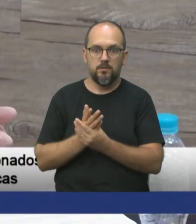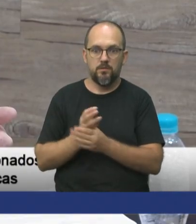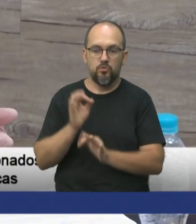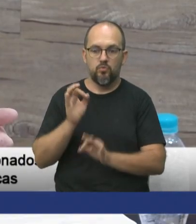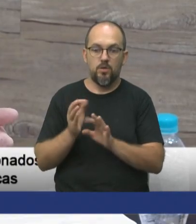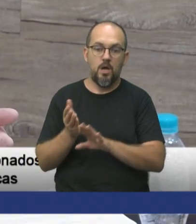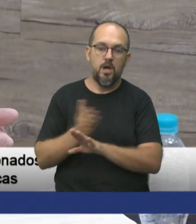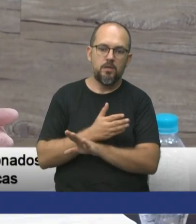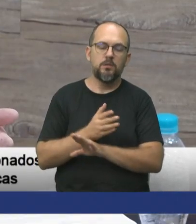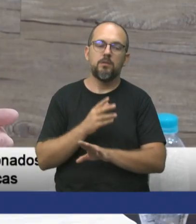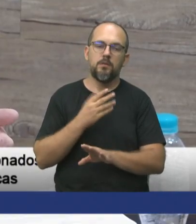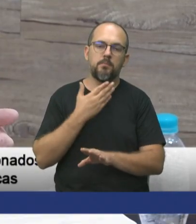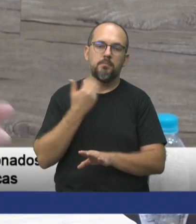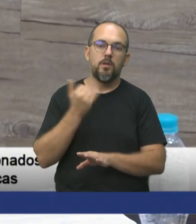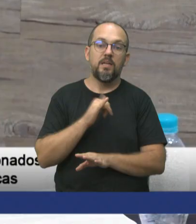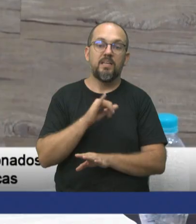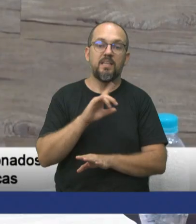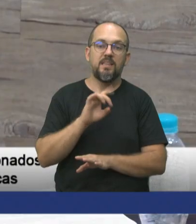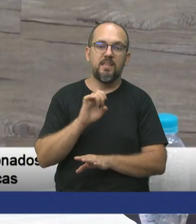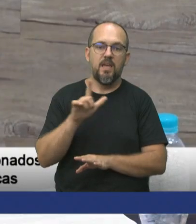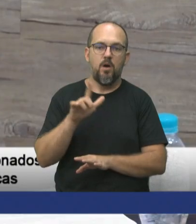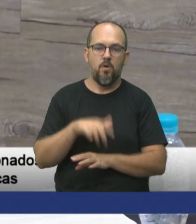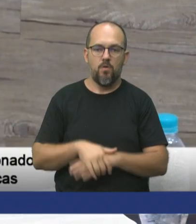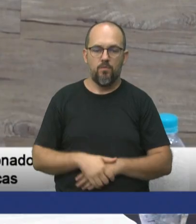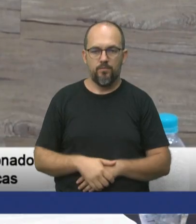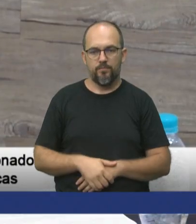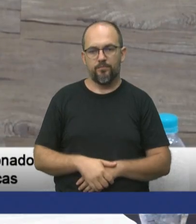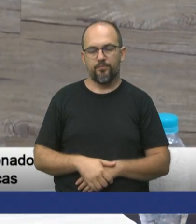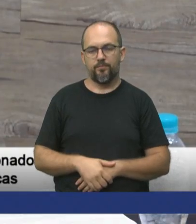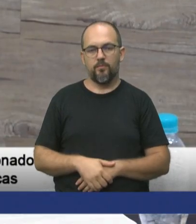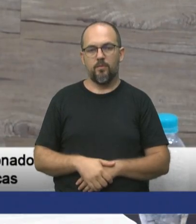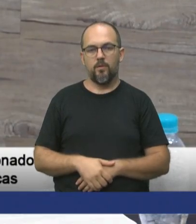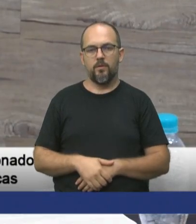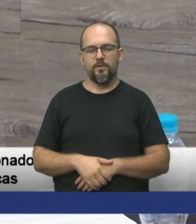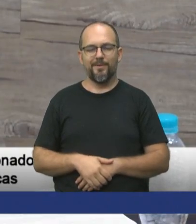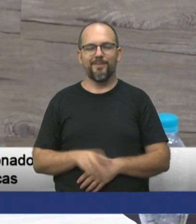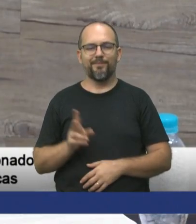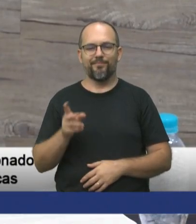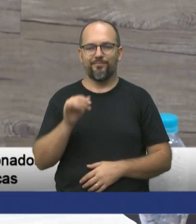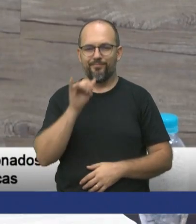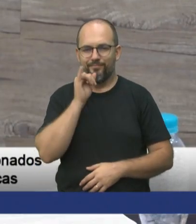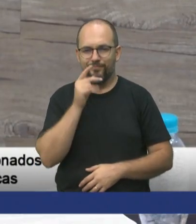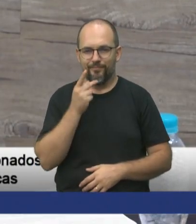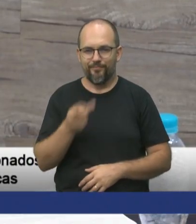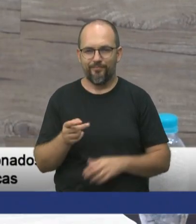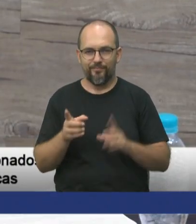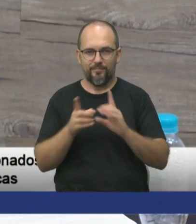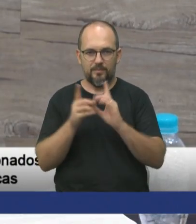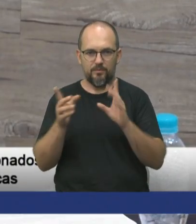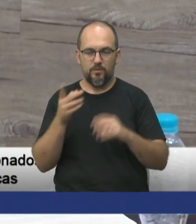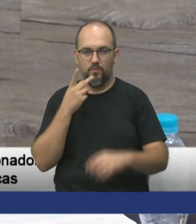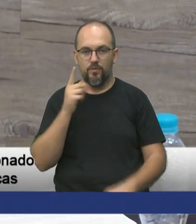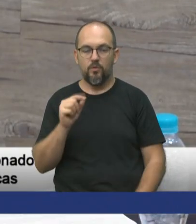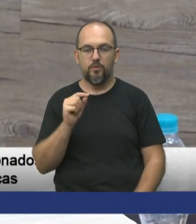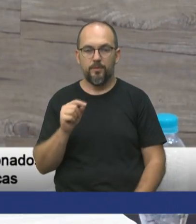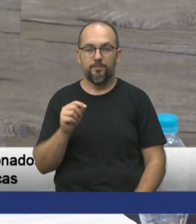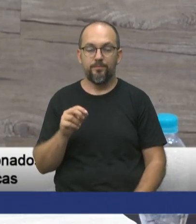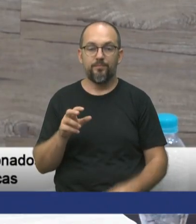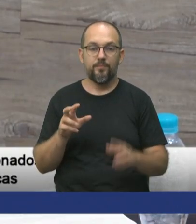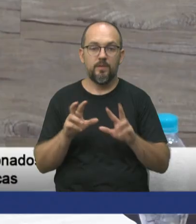para o desenvolvimento. Quando a Câmara, e aí eu sempre falo isso, né, quando a gente fala um pouco de democracia, quando a Câmara, no